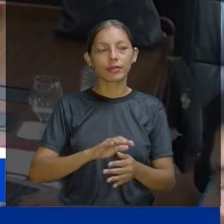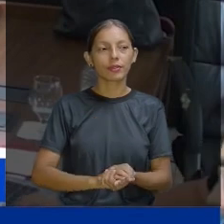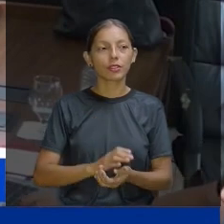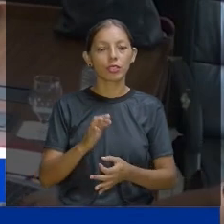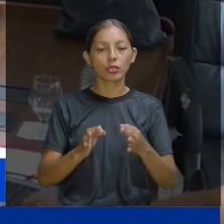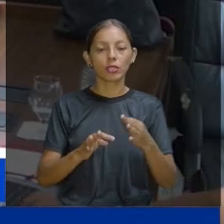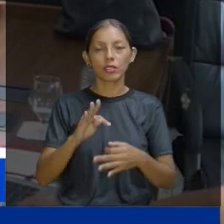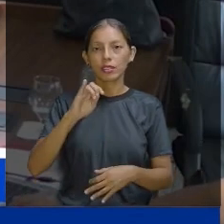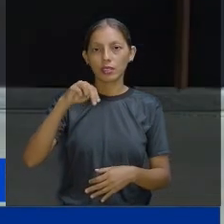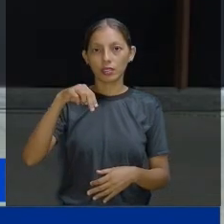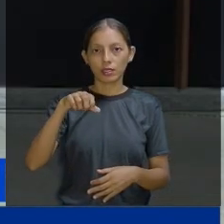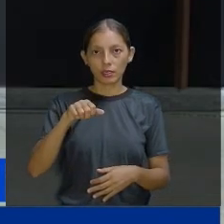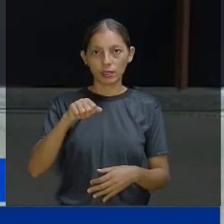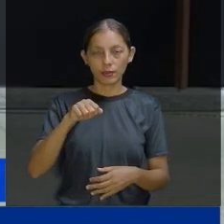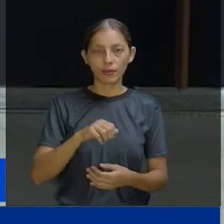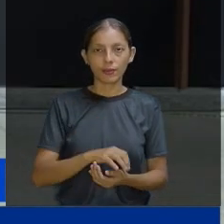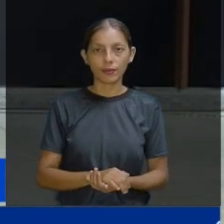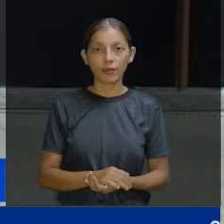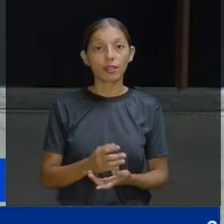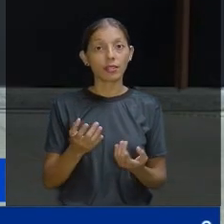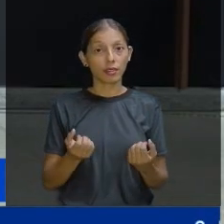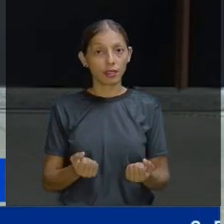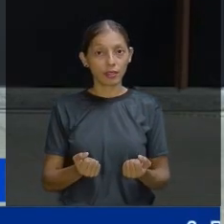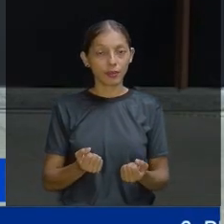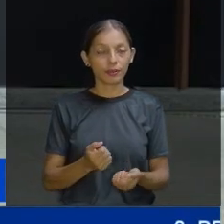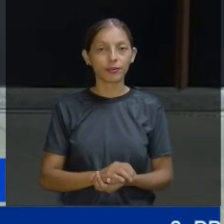Souza? Pela aprovação, senhor presidente.